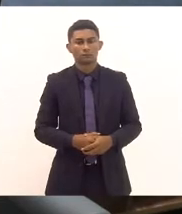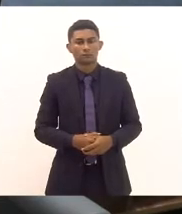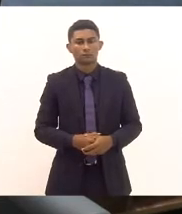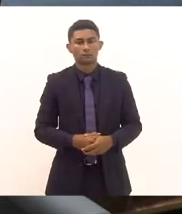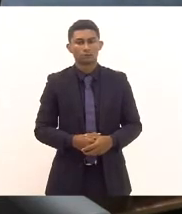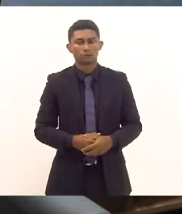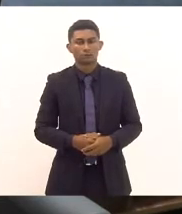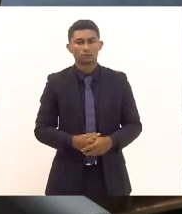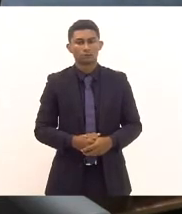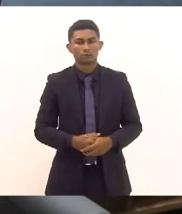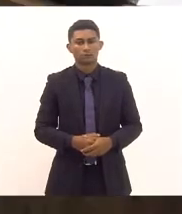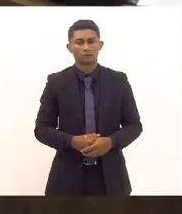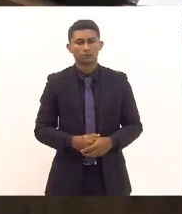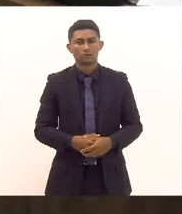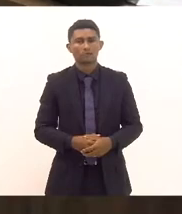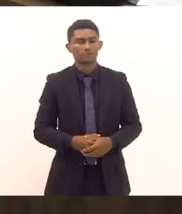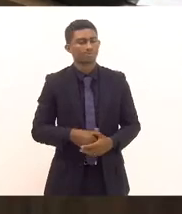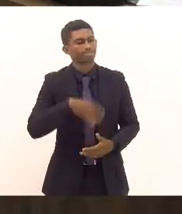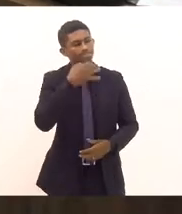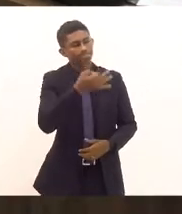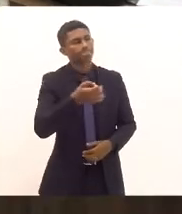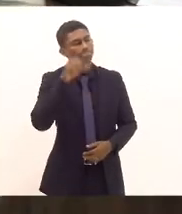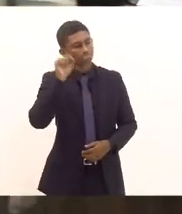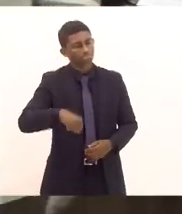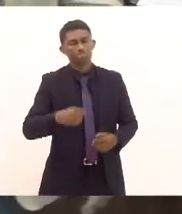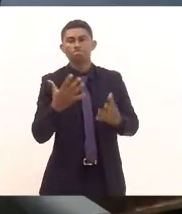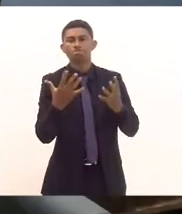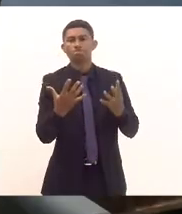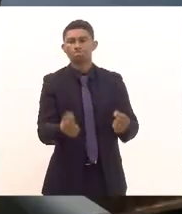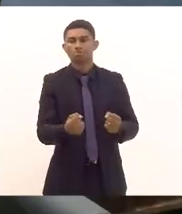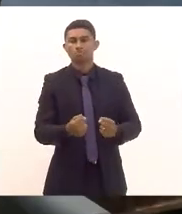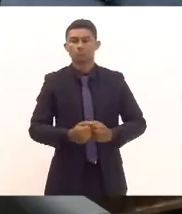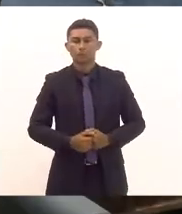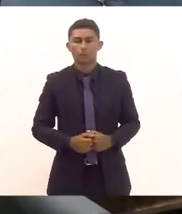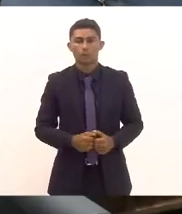é favorável senhor presidente